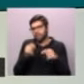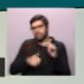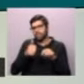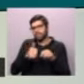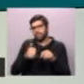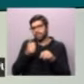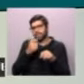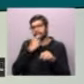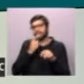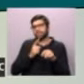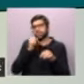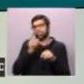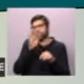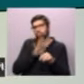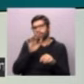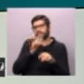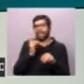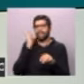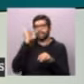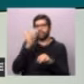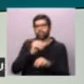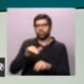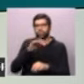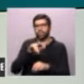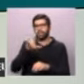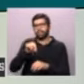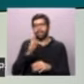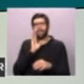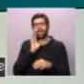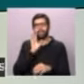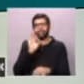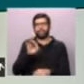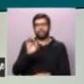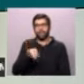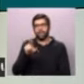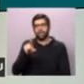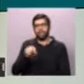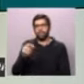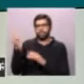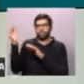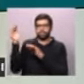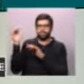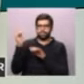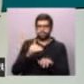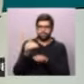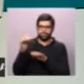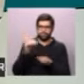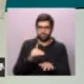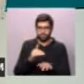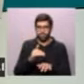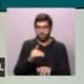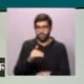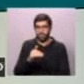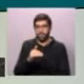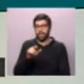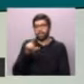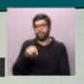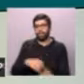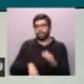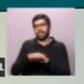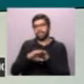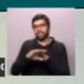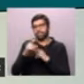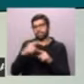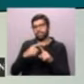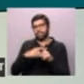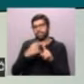nas vertentes norte e nas terras altas e até a final da tarde, o vento vai soprar de nordeste, fraco a moderado, e a máxima para o Funchal prevista para hoje